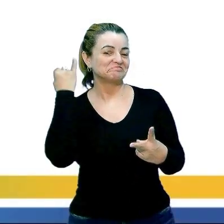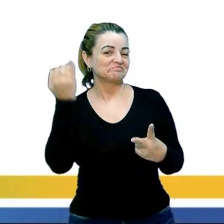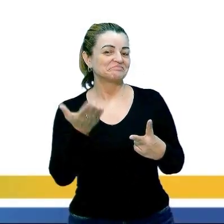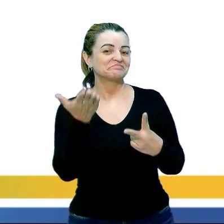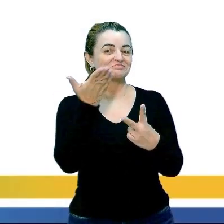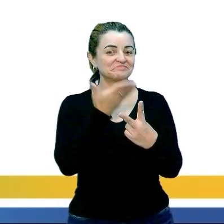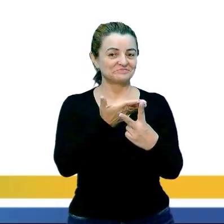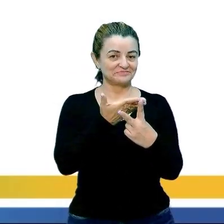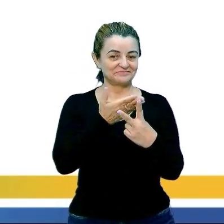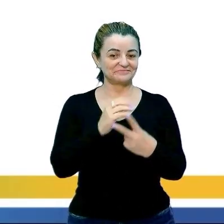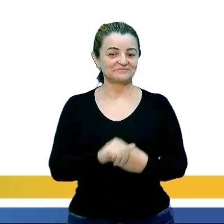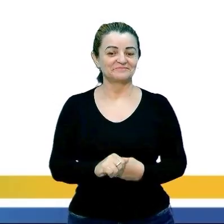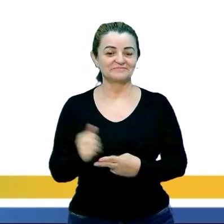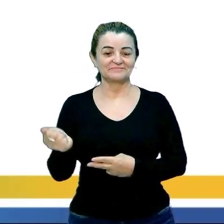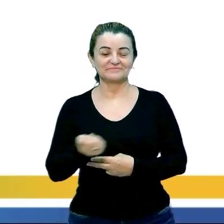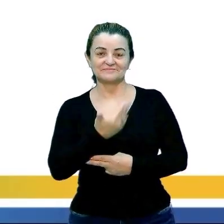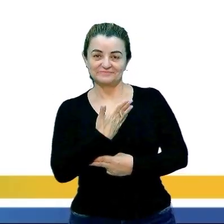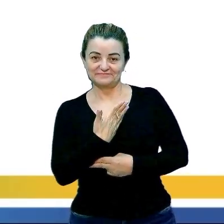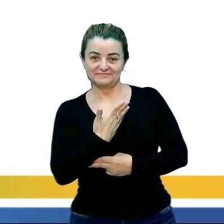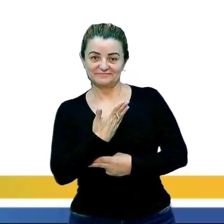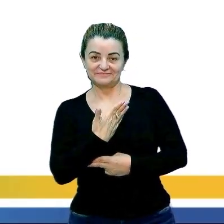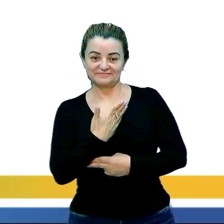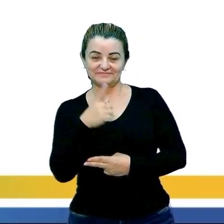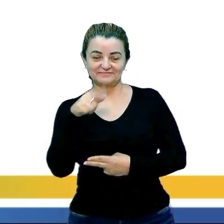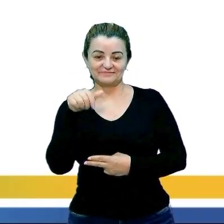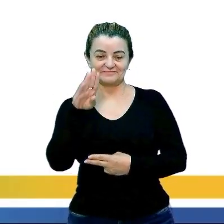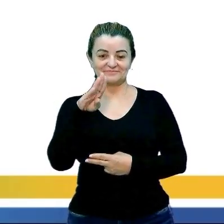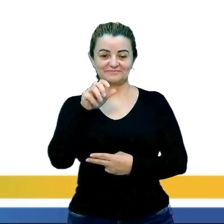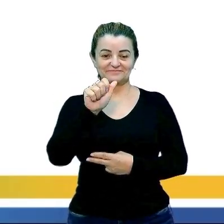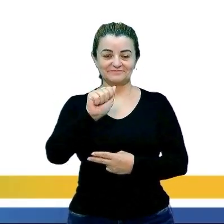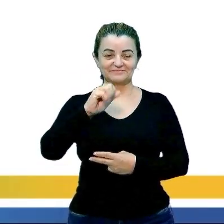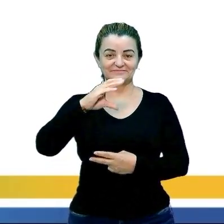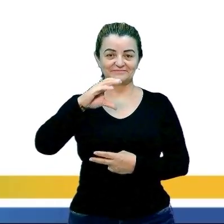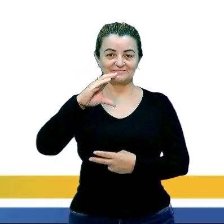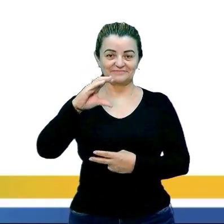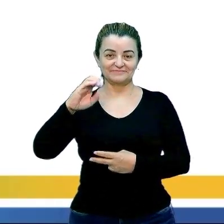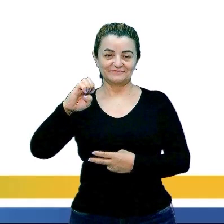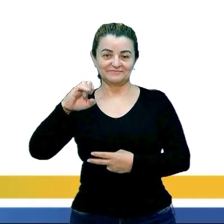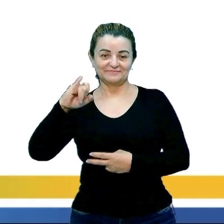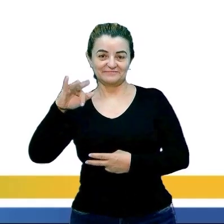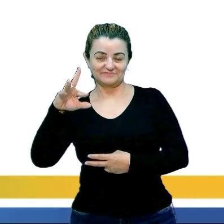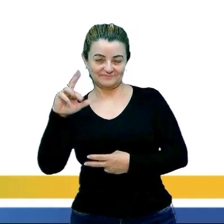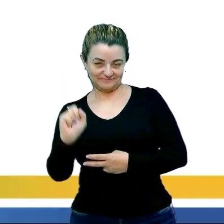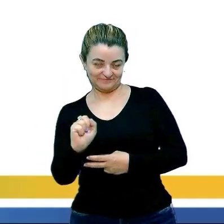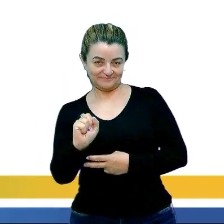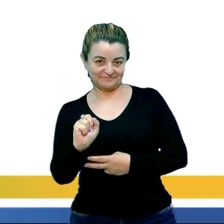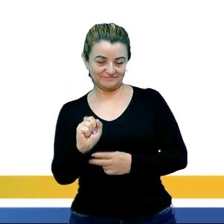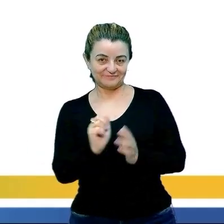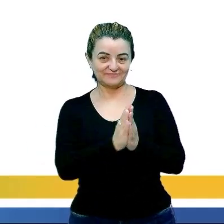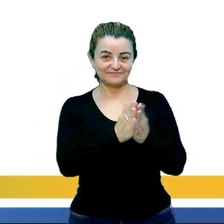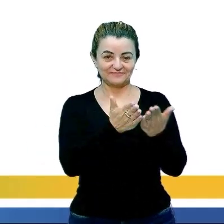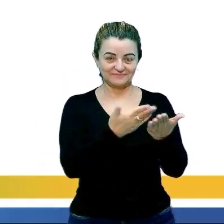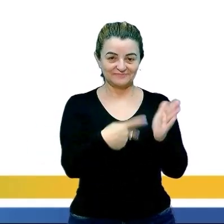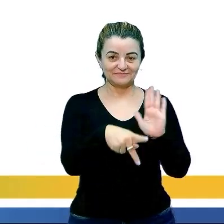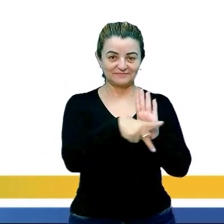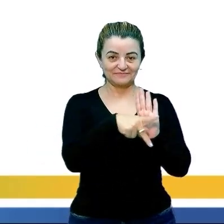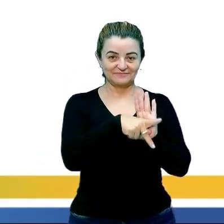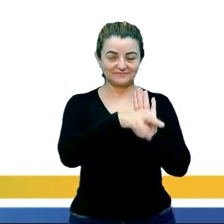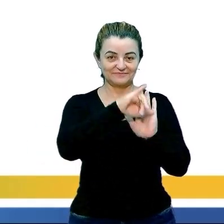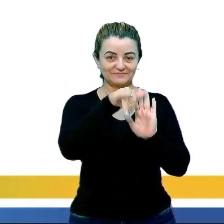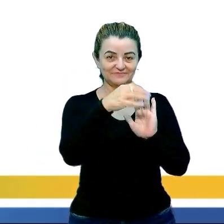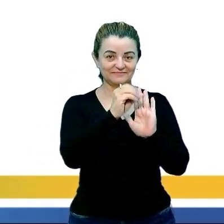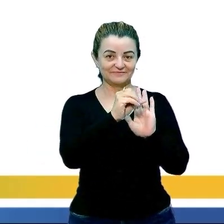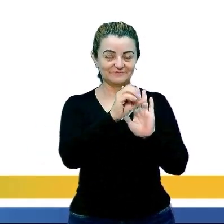fase. O primeiro é A Bagaceira, que é uma obra do José Américo